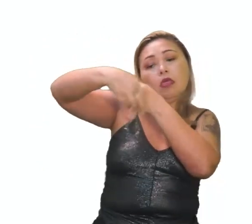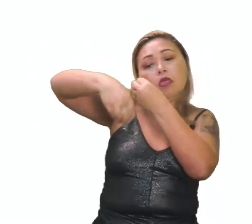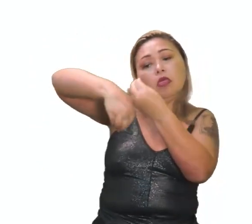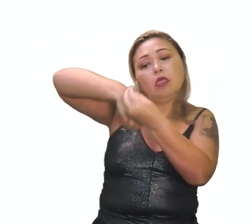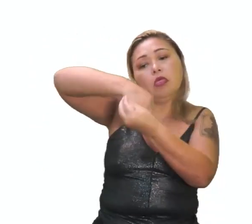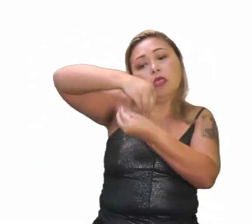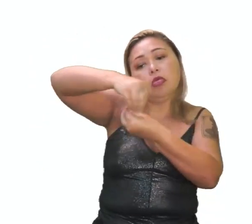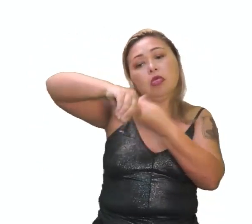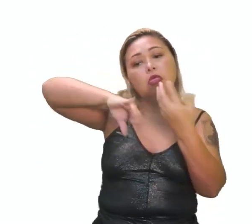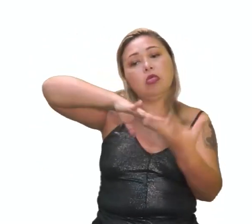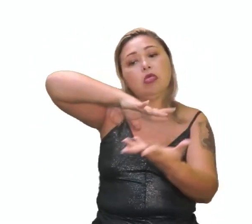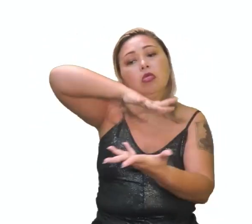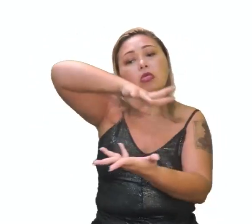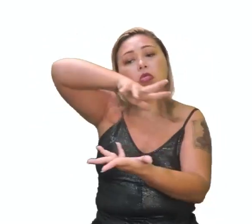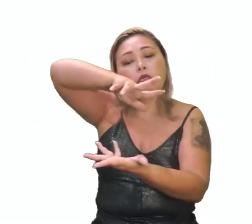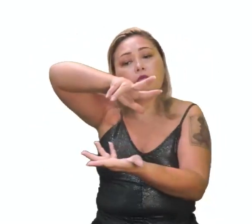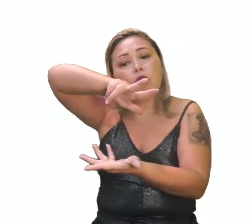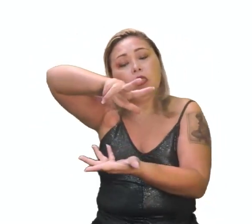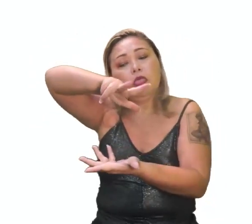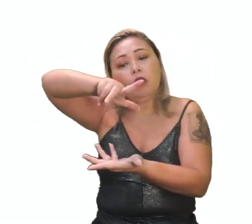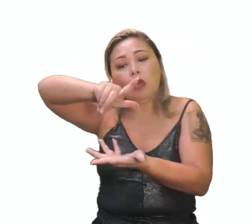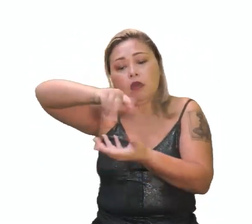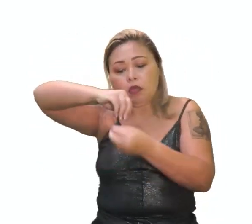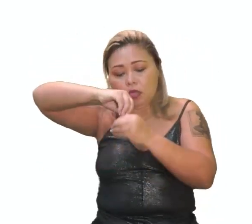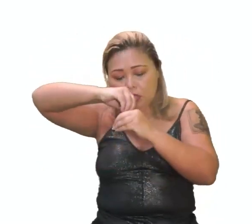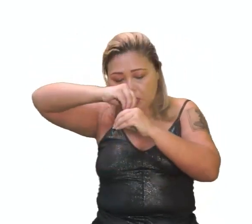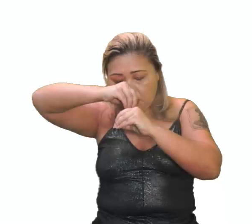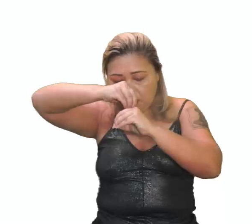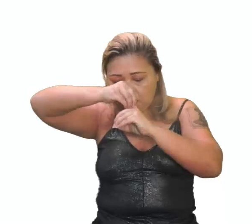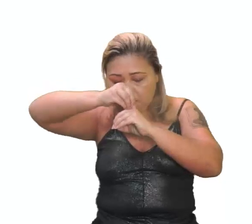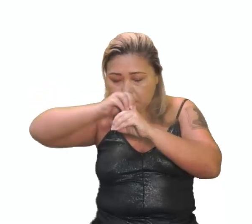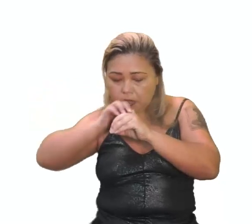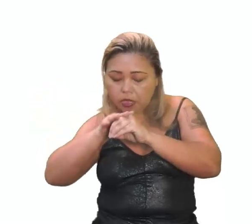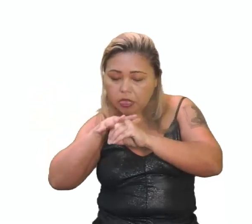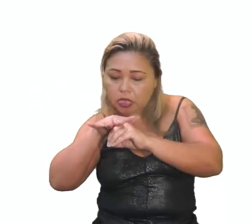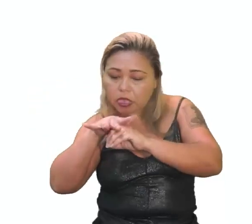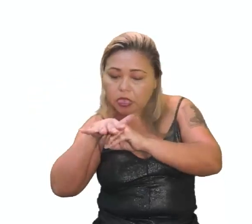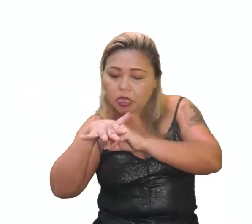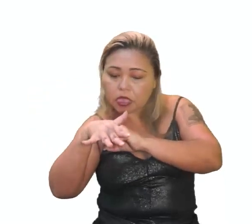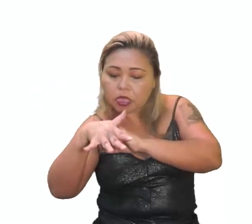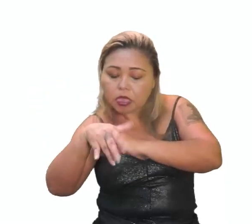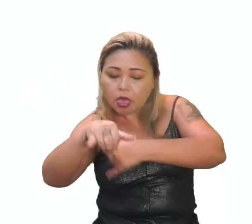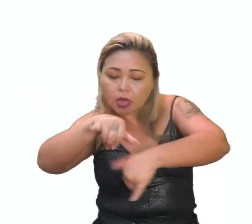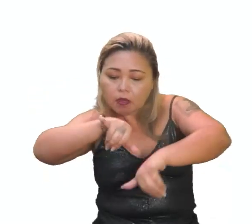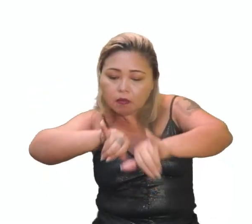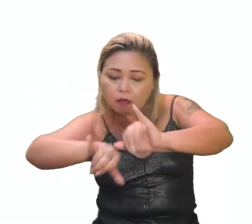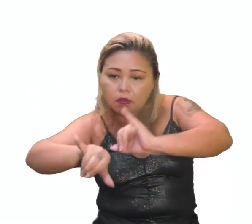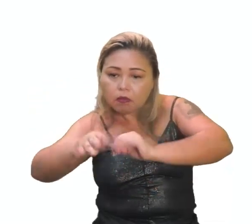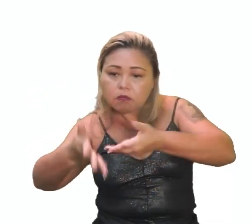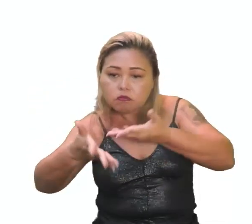com o meteoro na Terra, e esse aminoácido foi se misturando, aqui houve reações